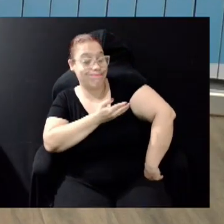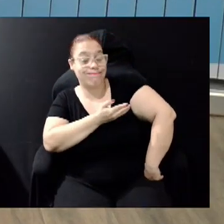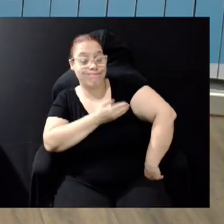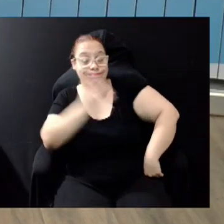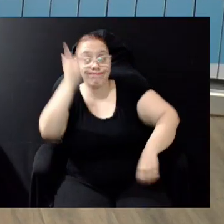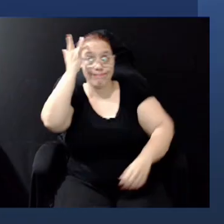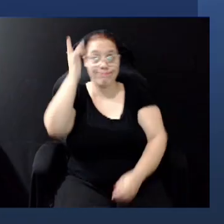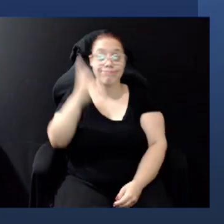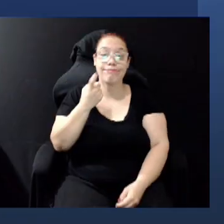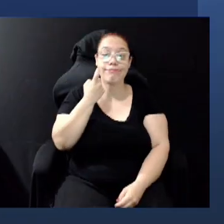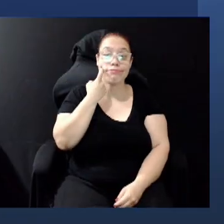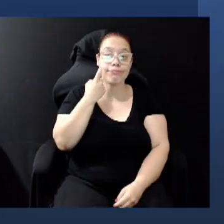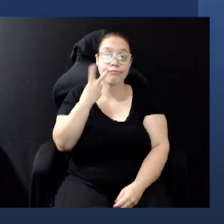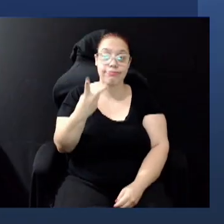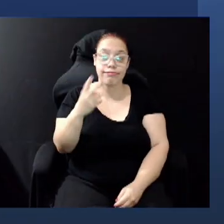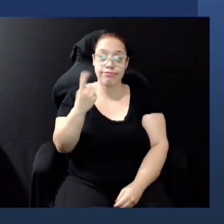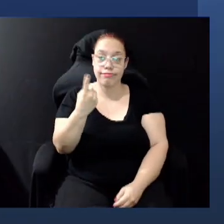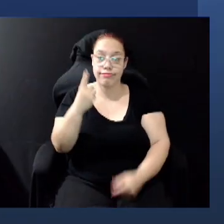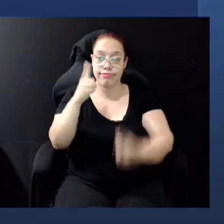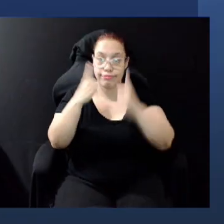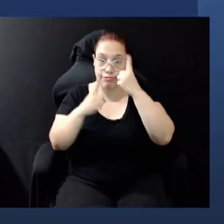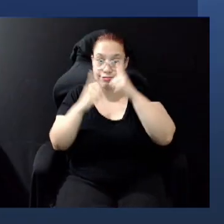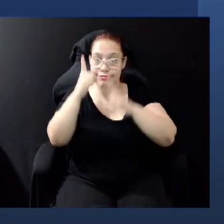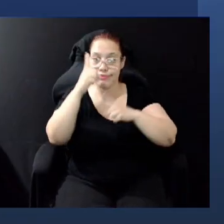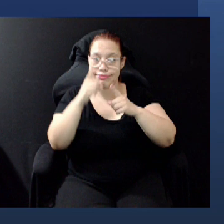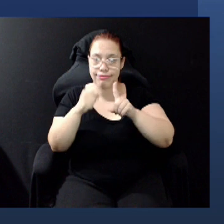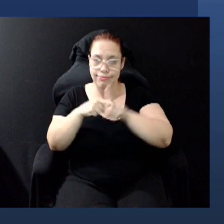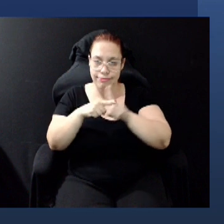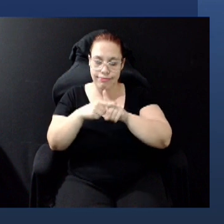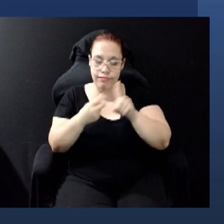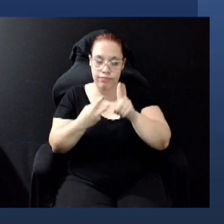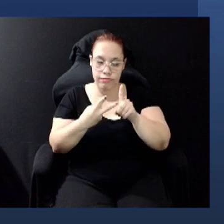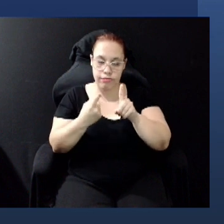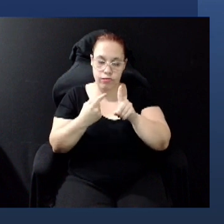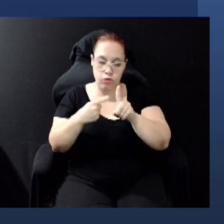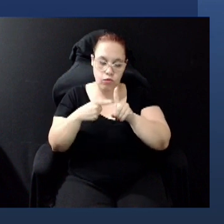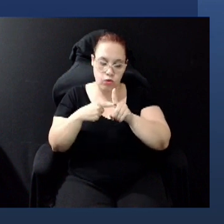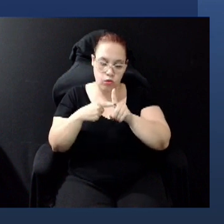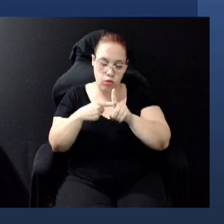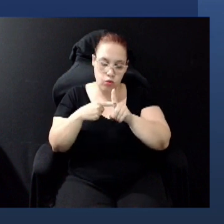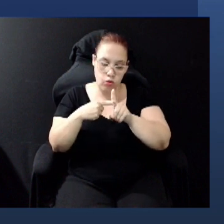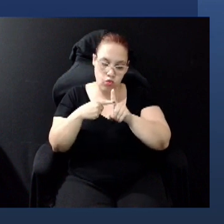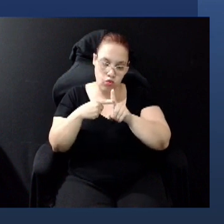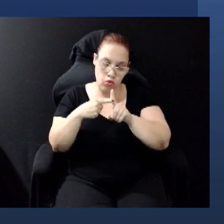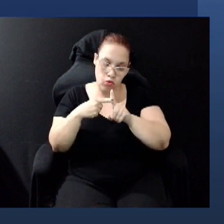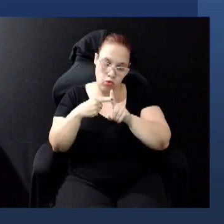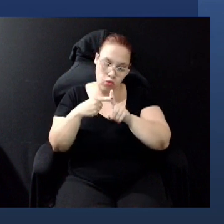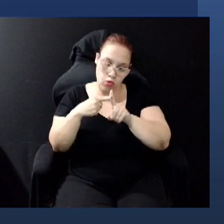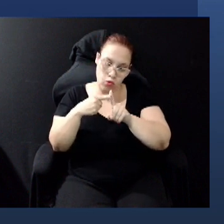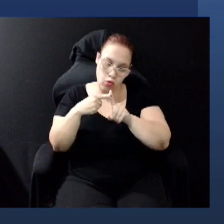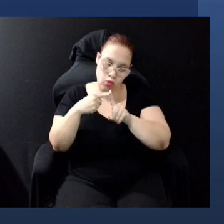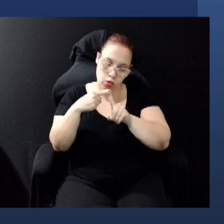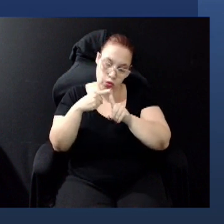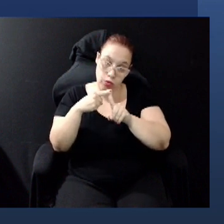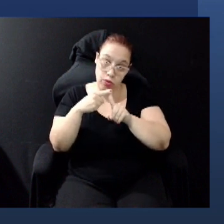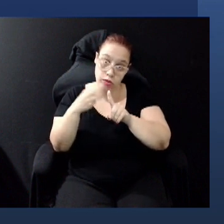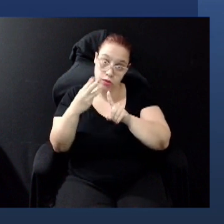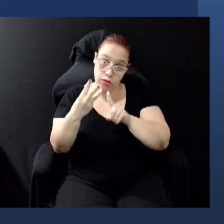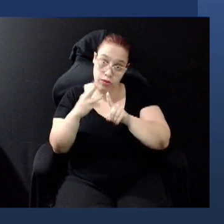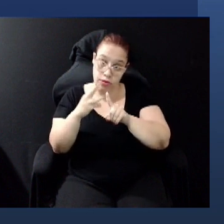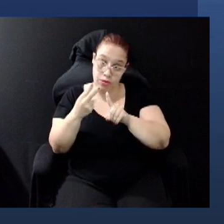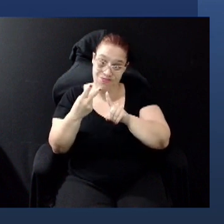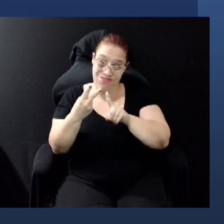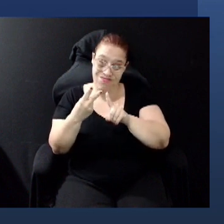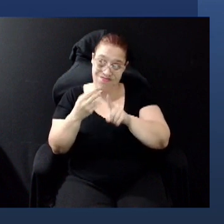sexta-feira, 21 de fevereiro, mínima de 21 graus. Ao longo do dia a temperatura sobe, podendo